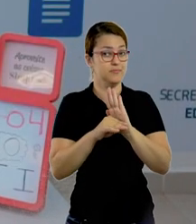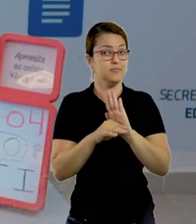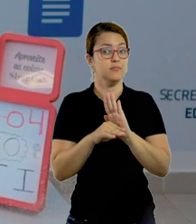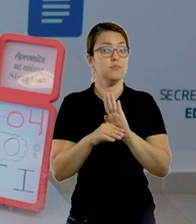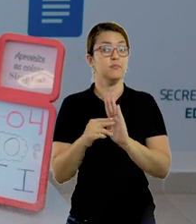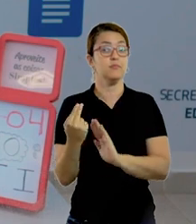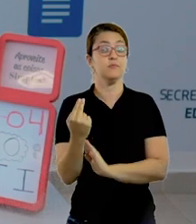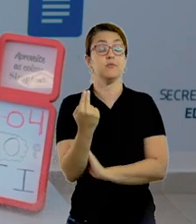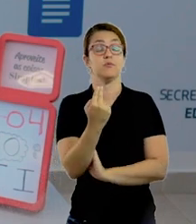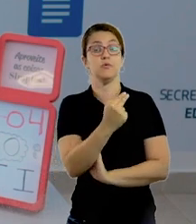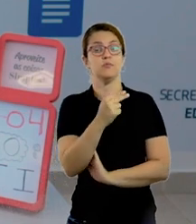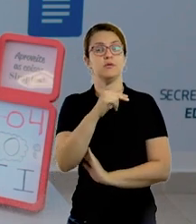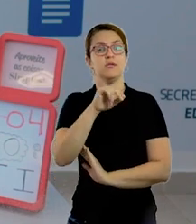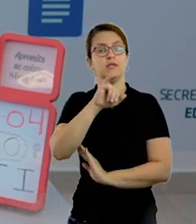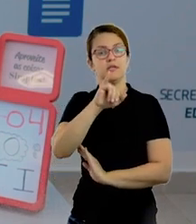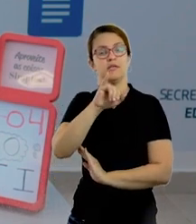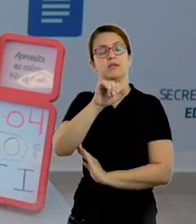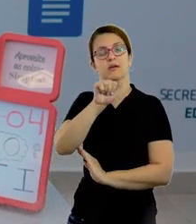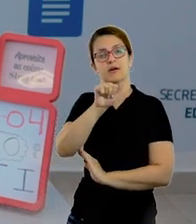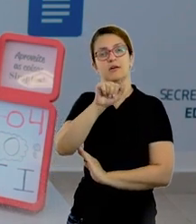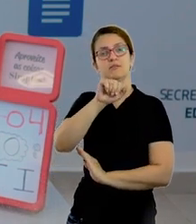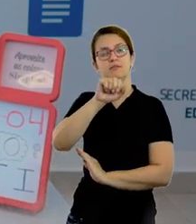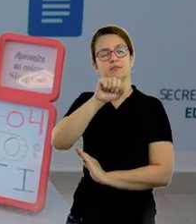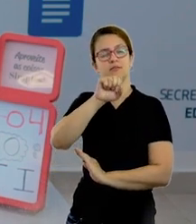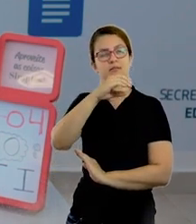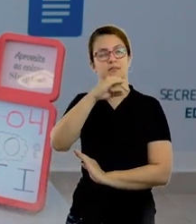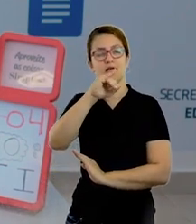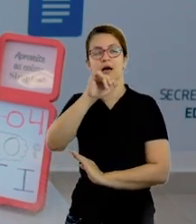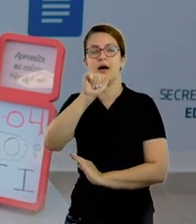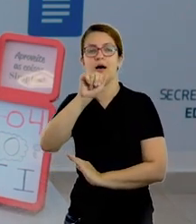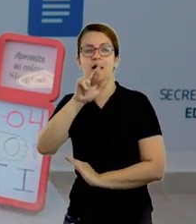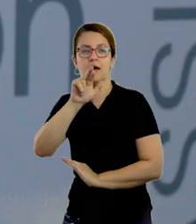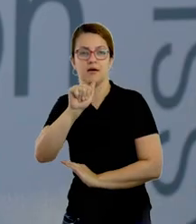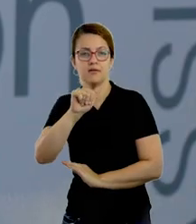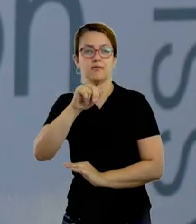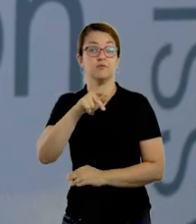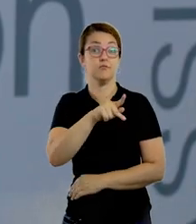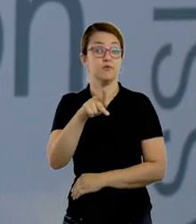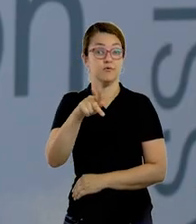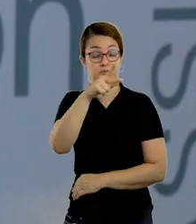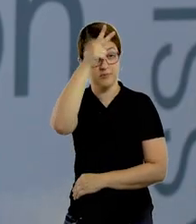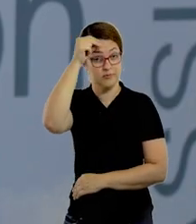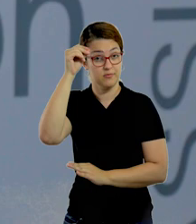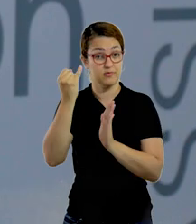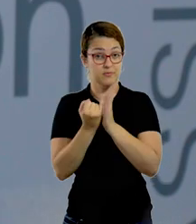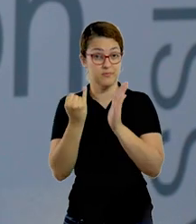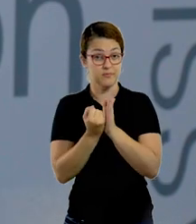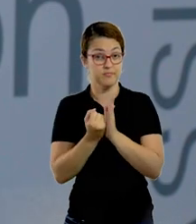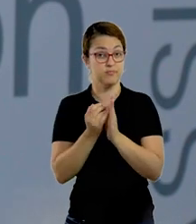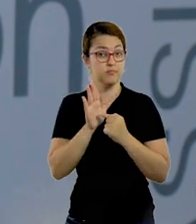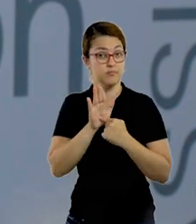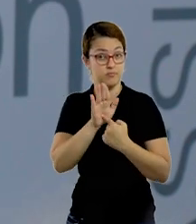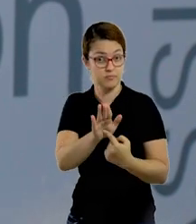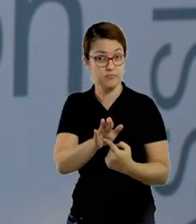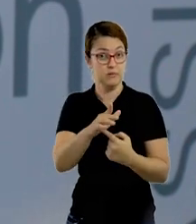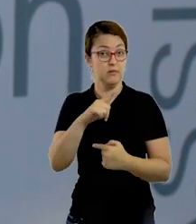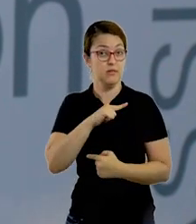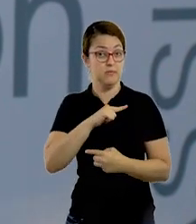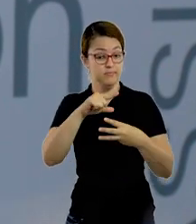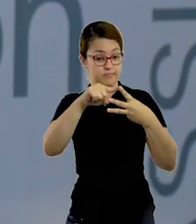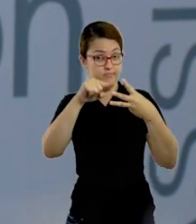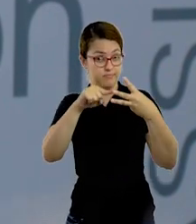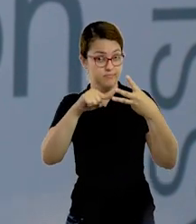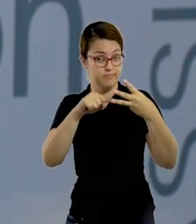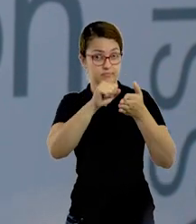nome é Yaciara, sou professora da Rede Pública Municipal de Itapevi. Hoje vou apresentar para vocês três atividades que